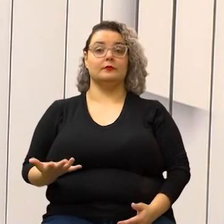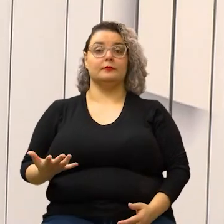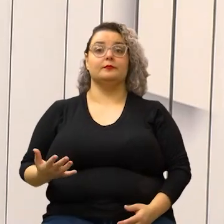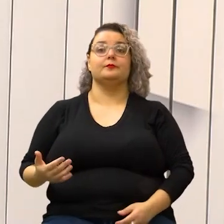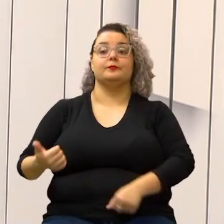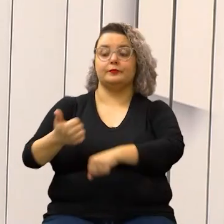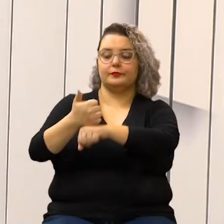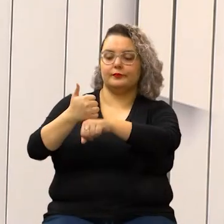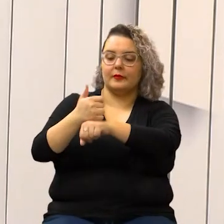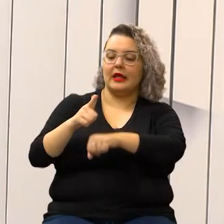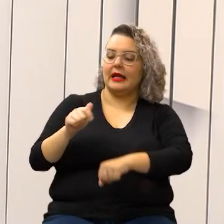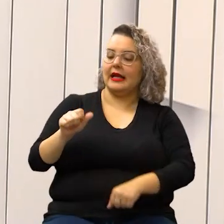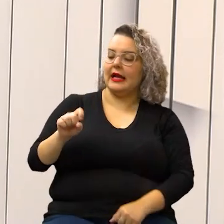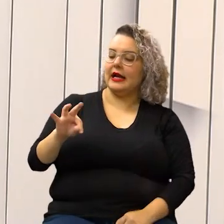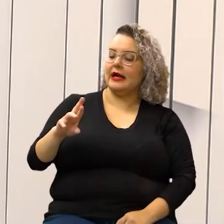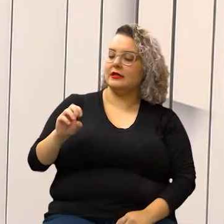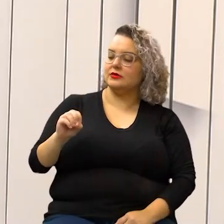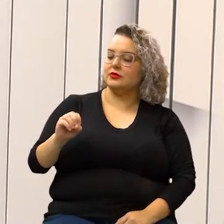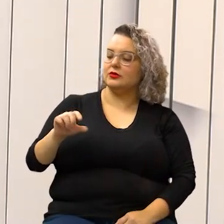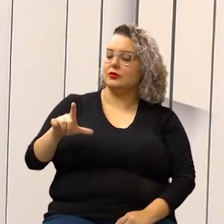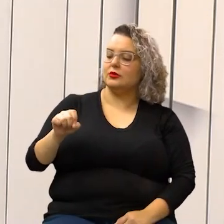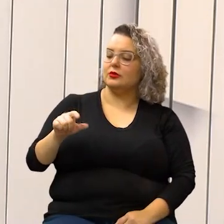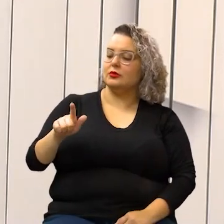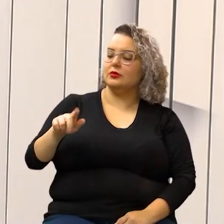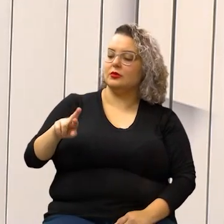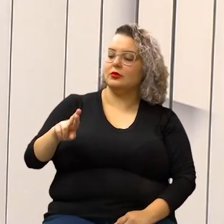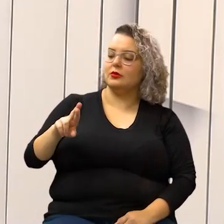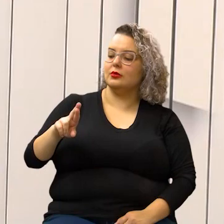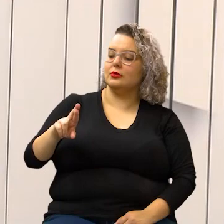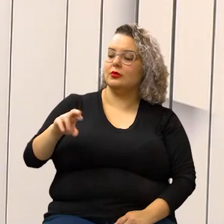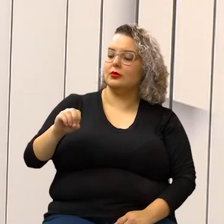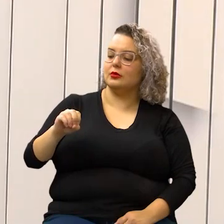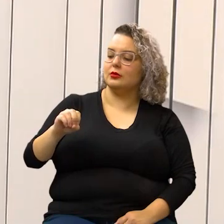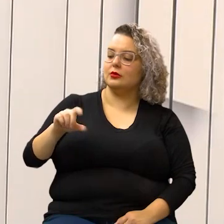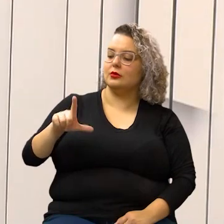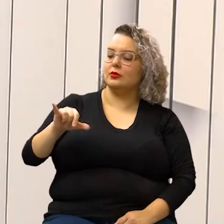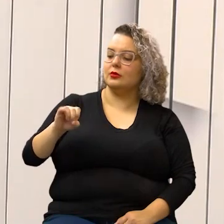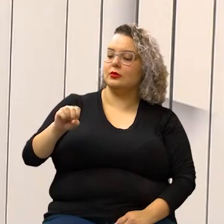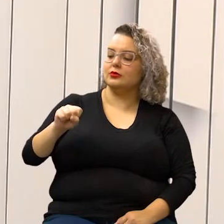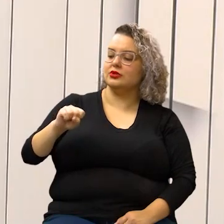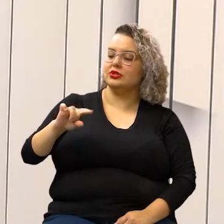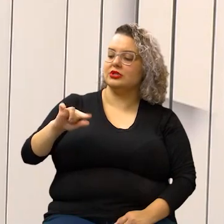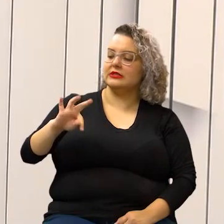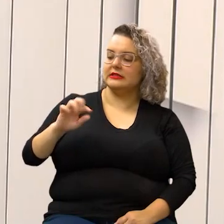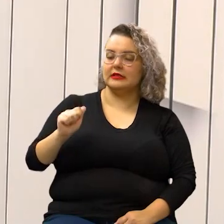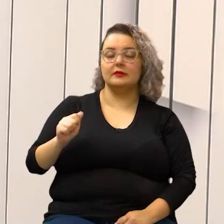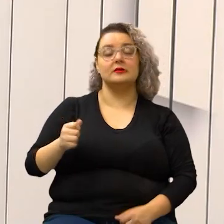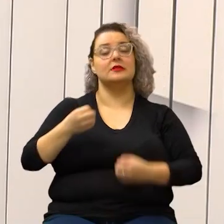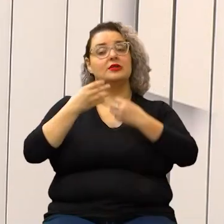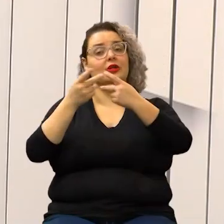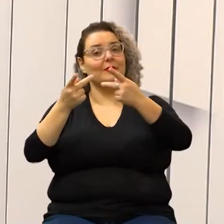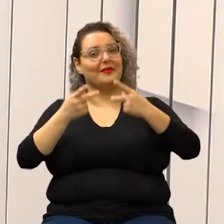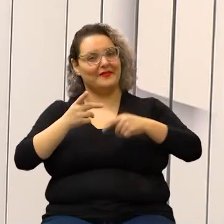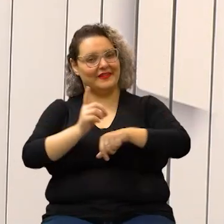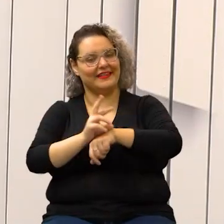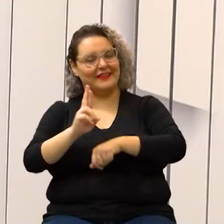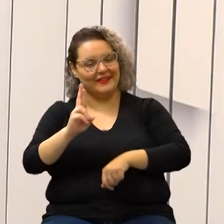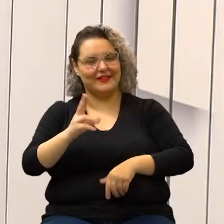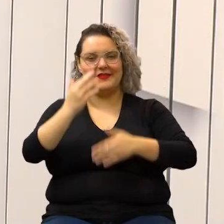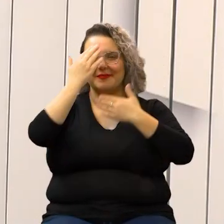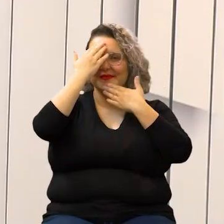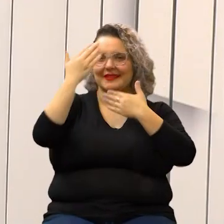a gastroenterologista, a doutora Cristiane Nagasako. Seja bem-vinda, doutora. Obrigada pela